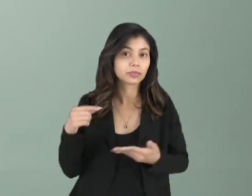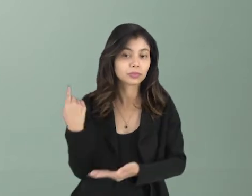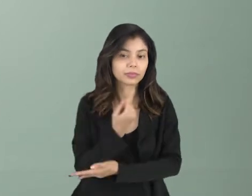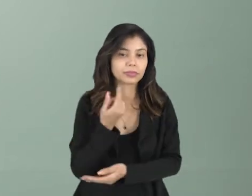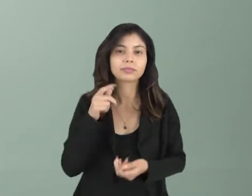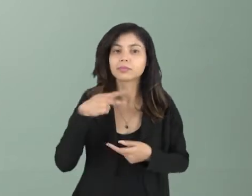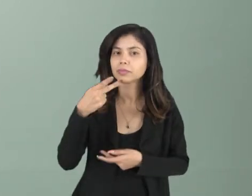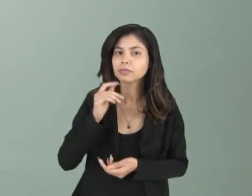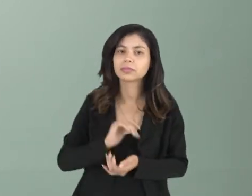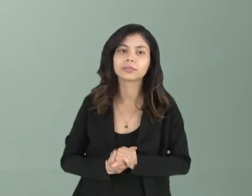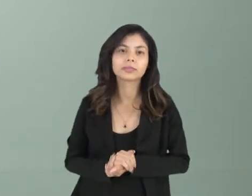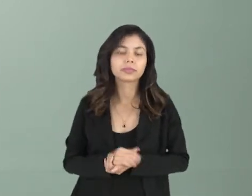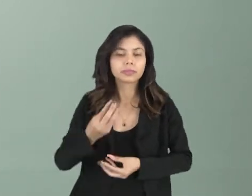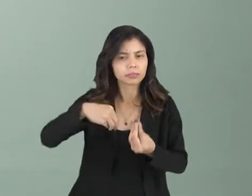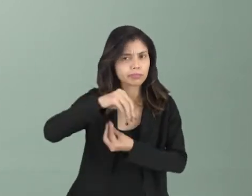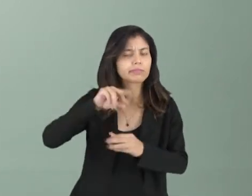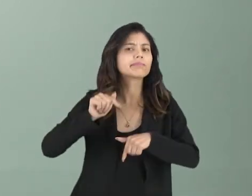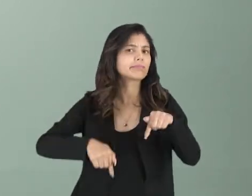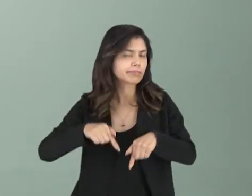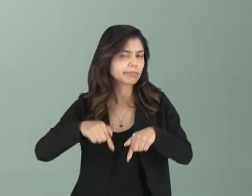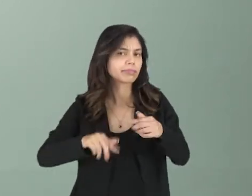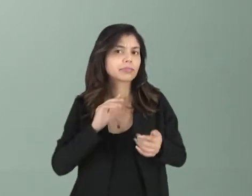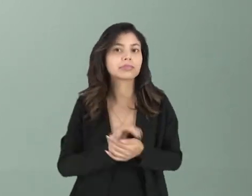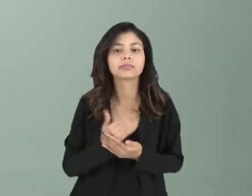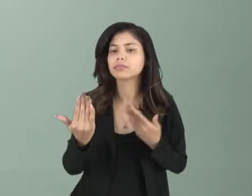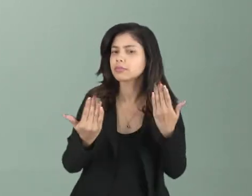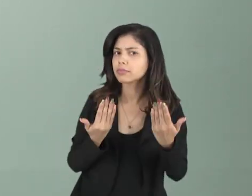vai estar falando sobre as reações químicas